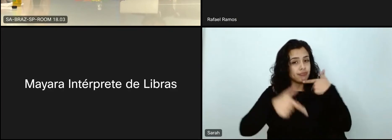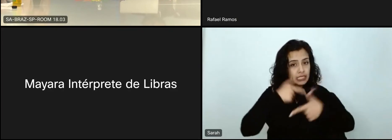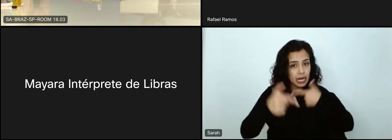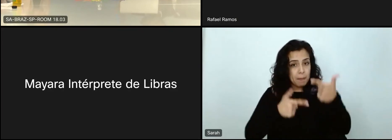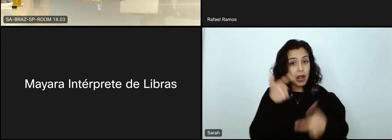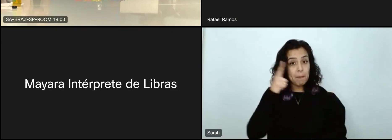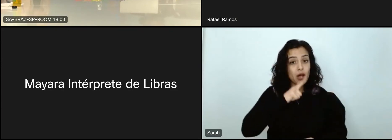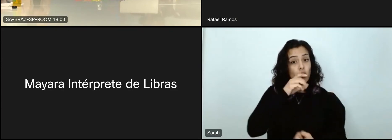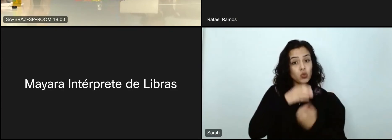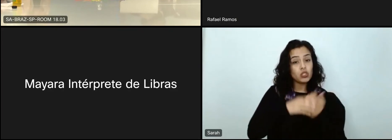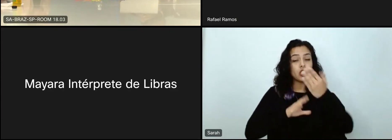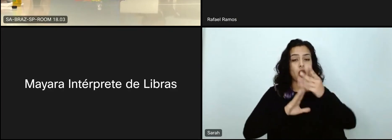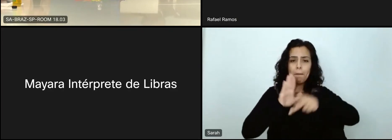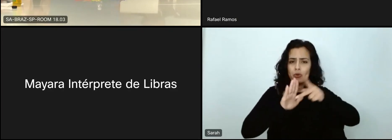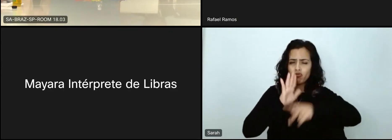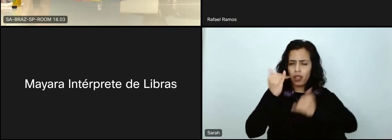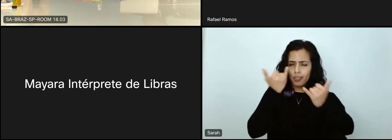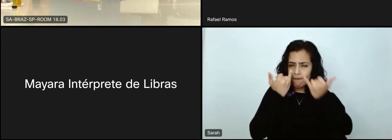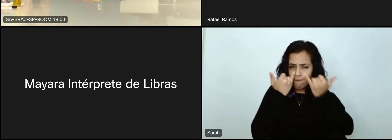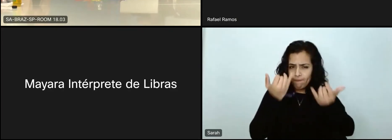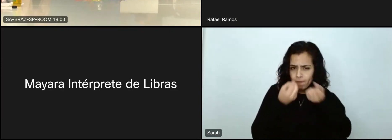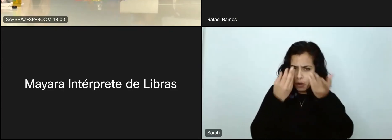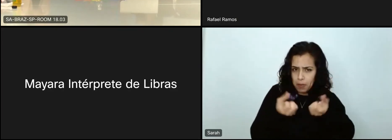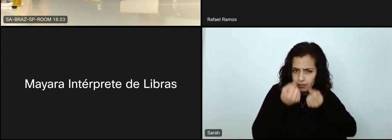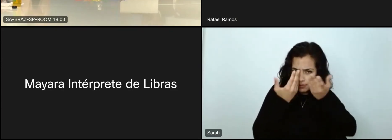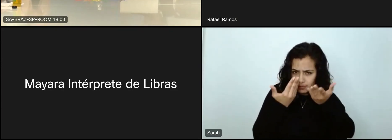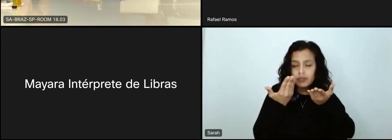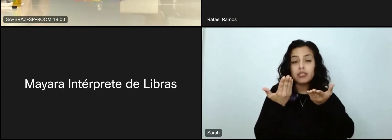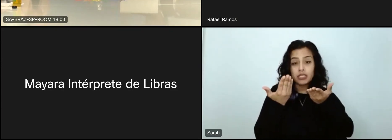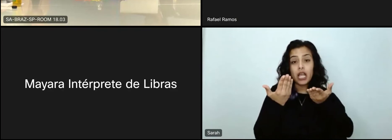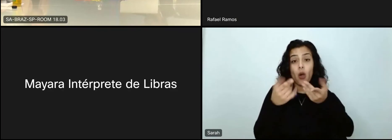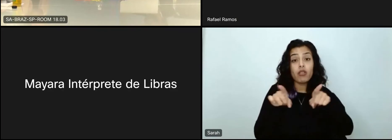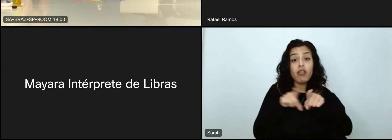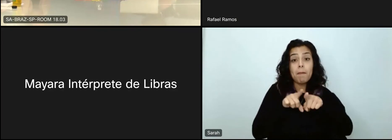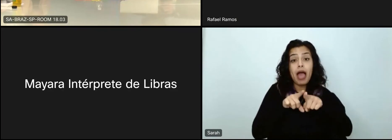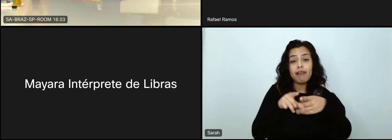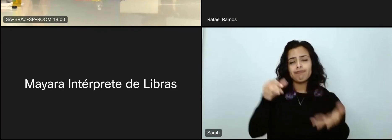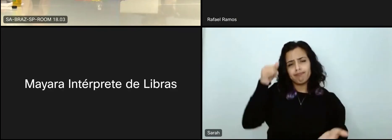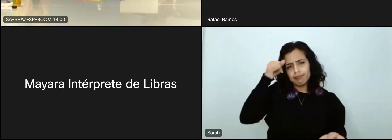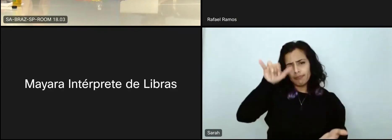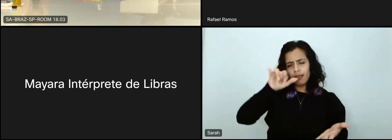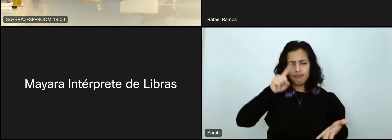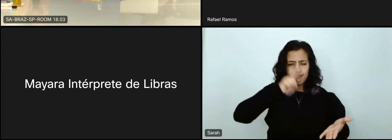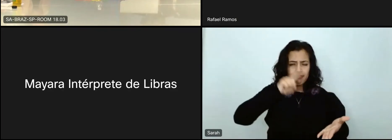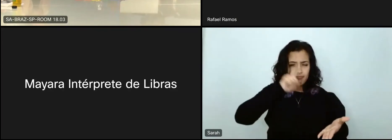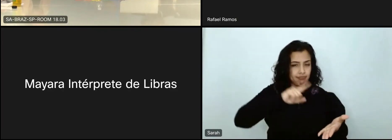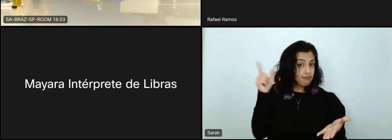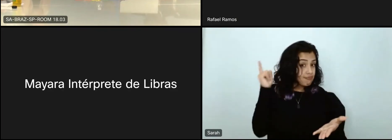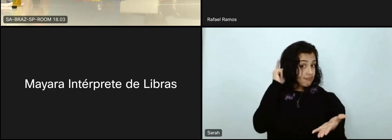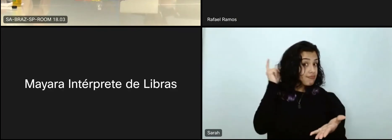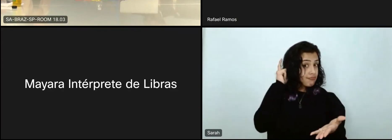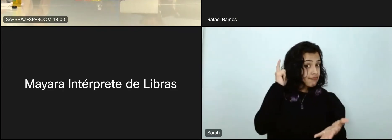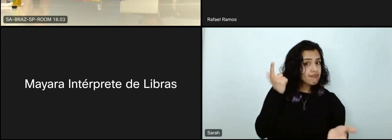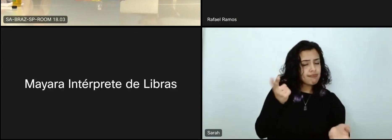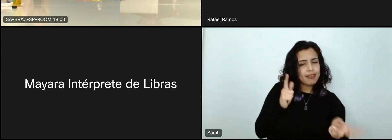para trazer informação, para excluir os viés inconscientes, né? Para trazer o comportamento que a gente espera,